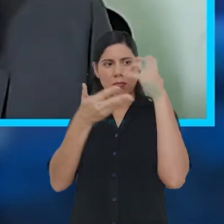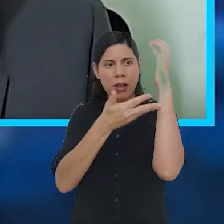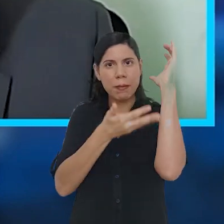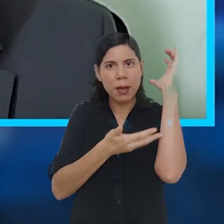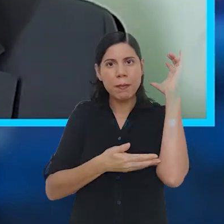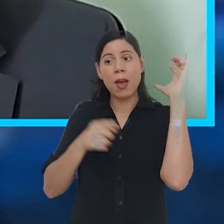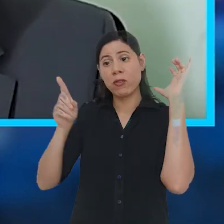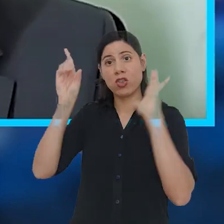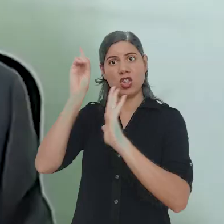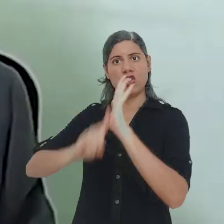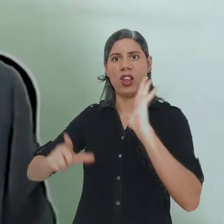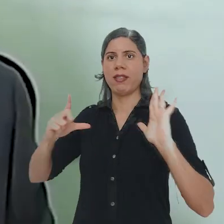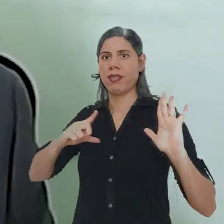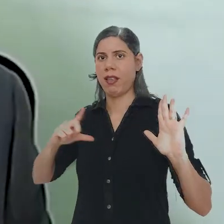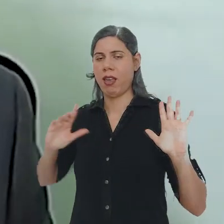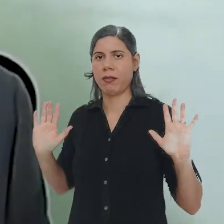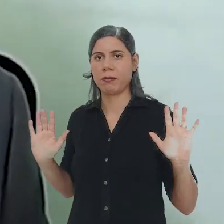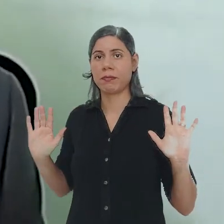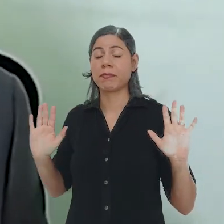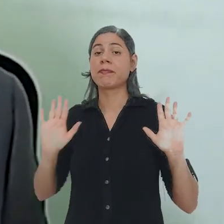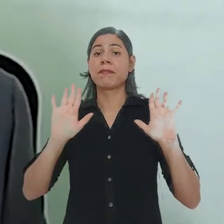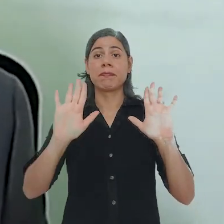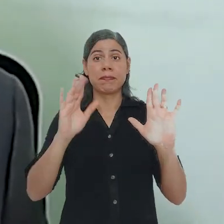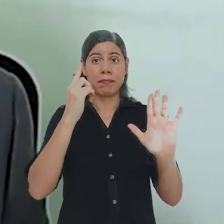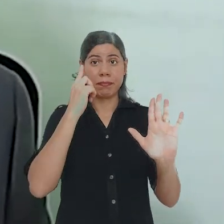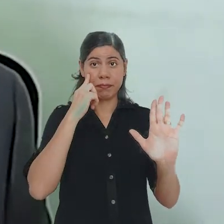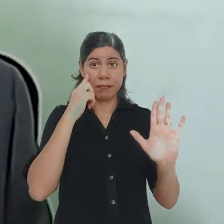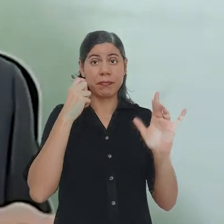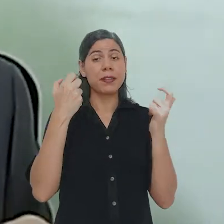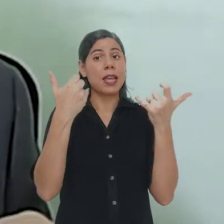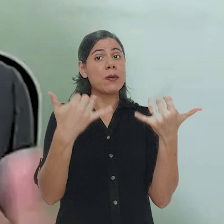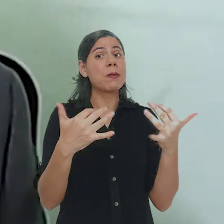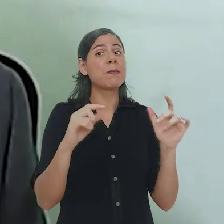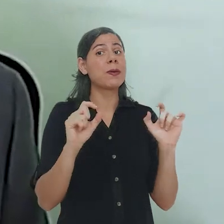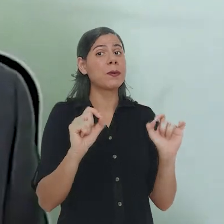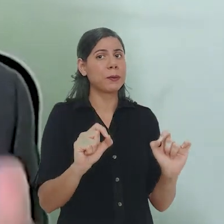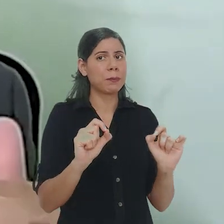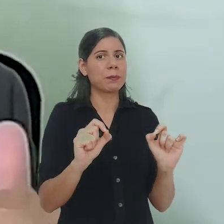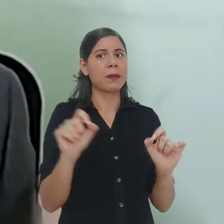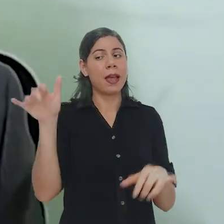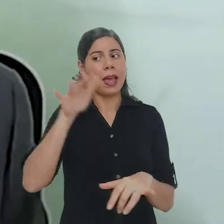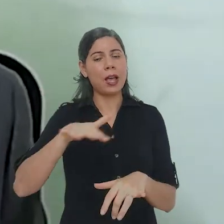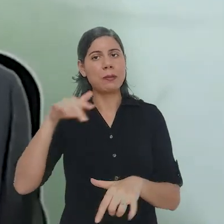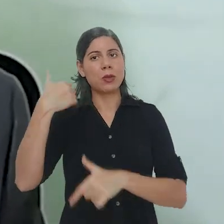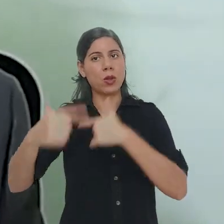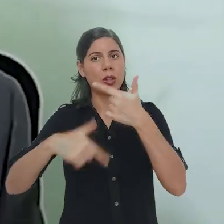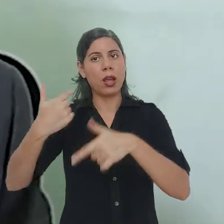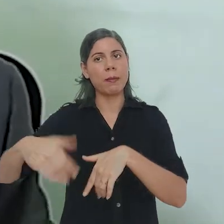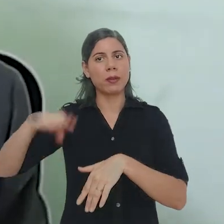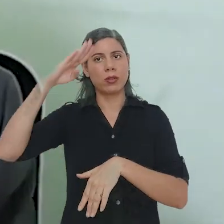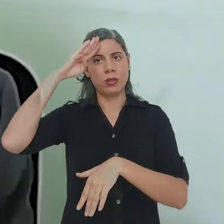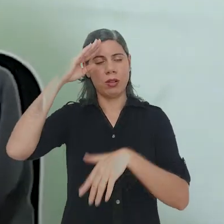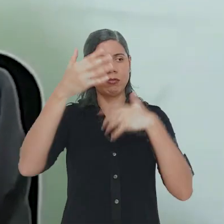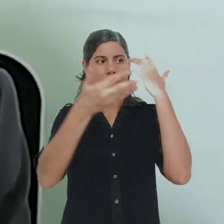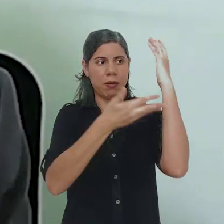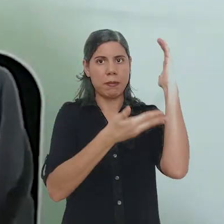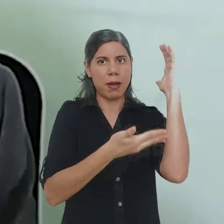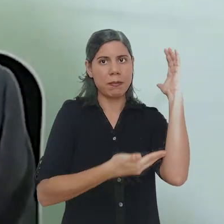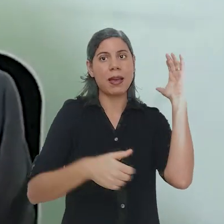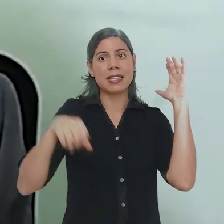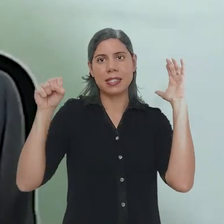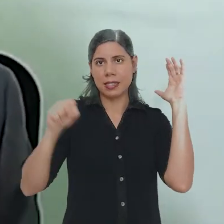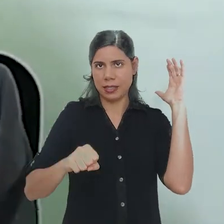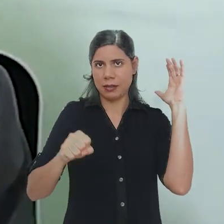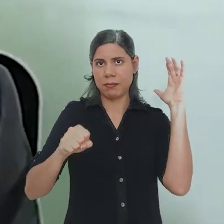for seringueiro, você tem direito. E eu ressalto que os soldados da borracha são seringueiros,